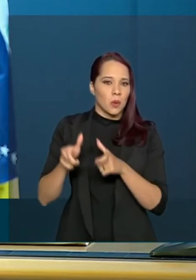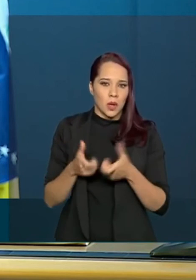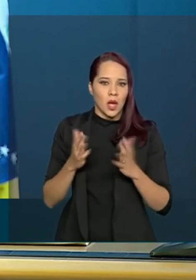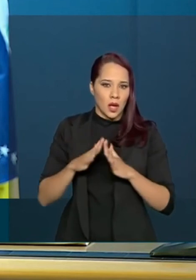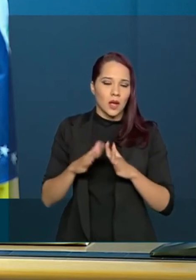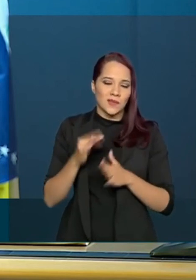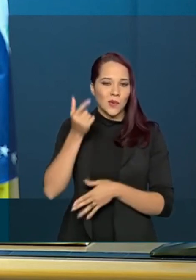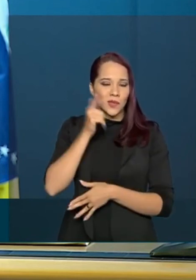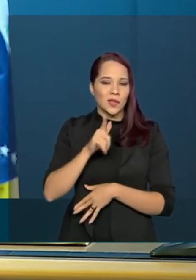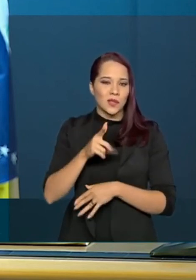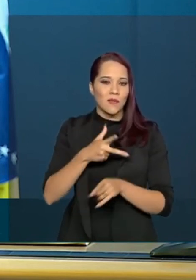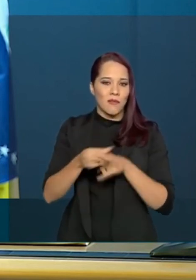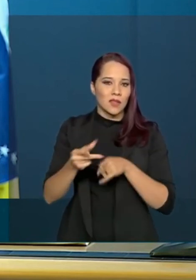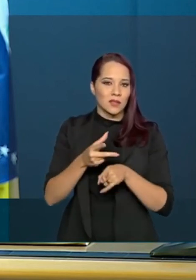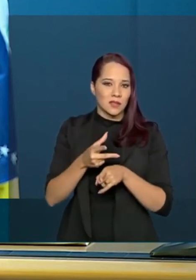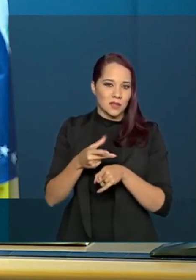tem conseguido superar